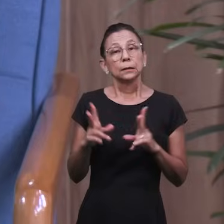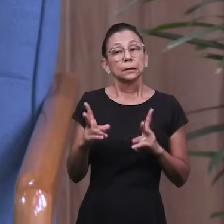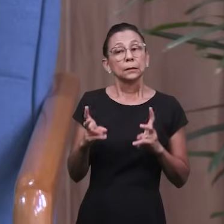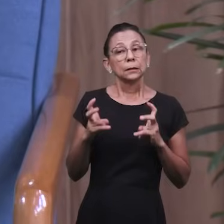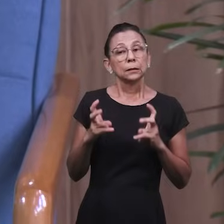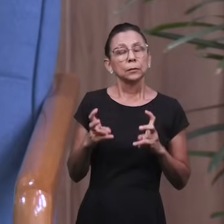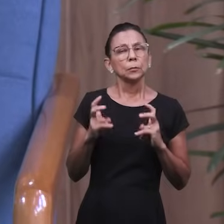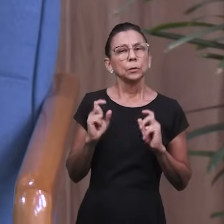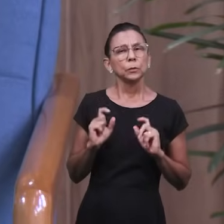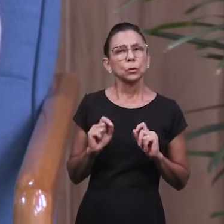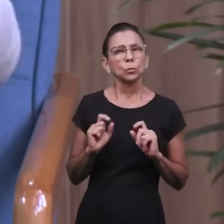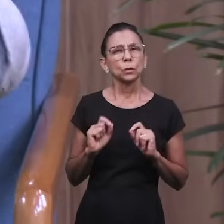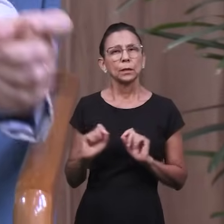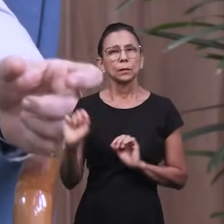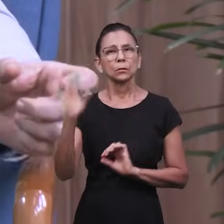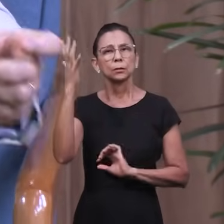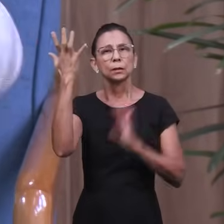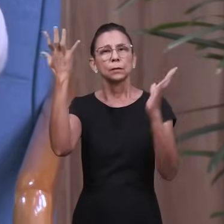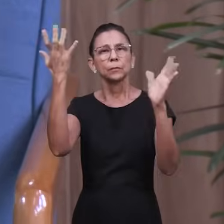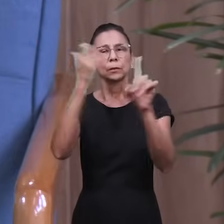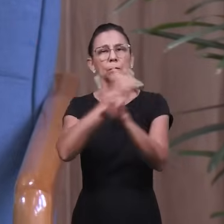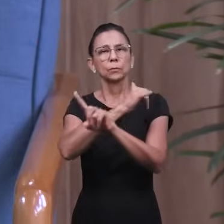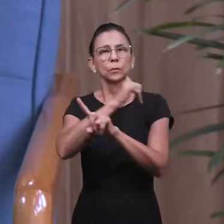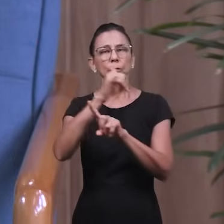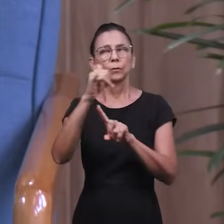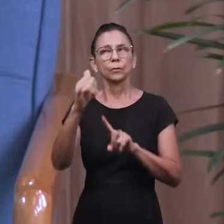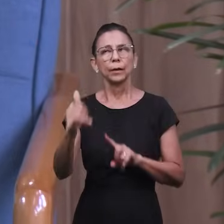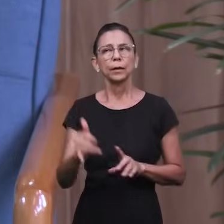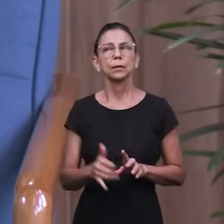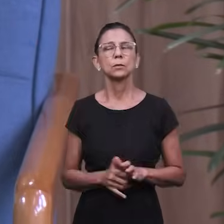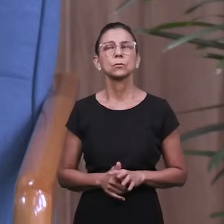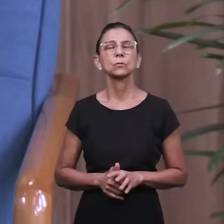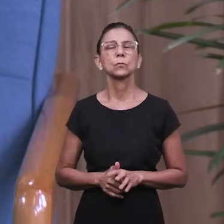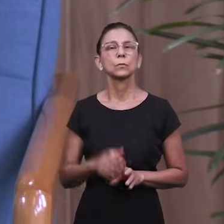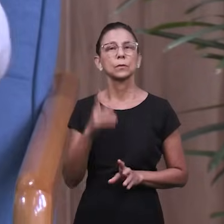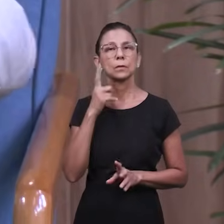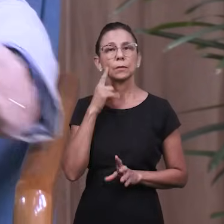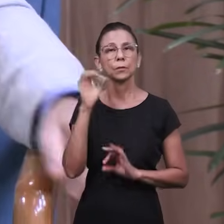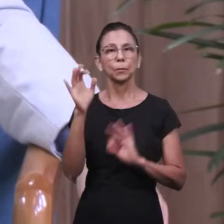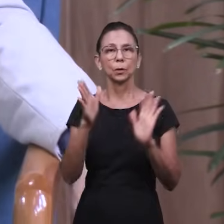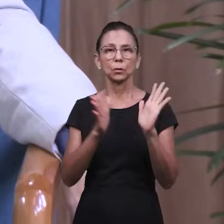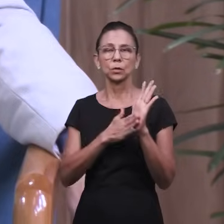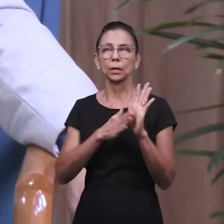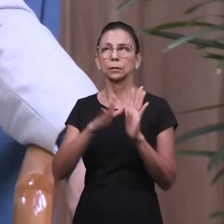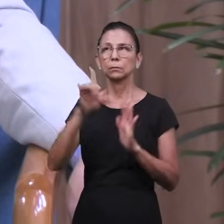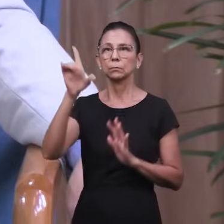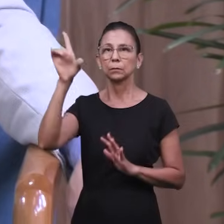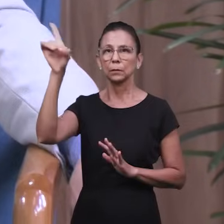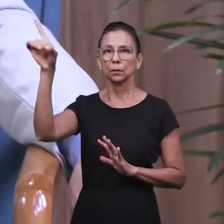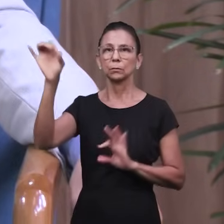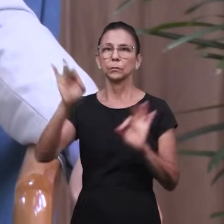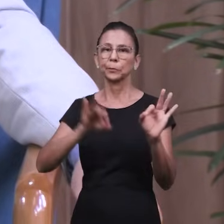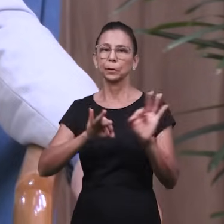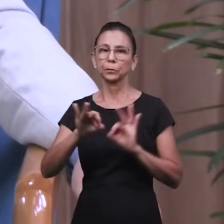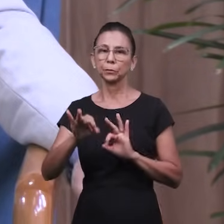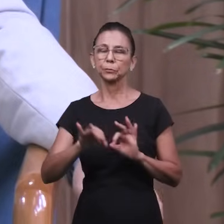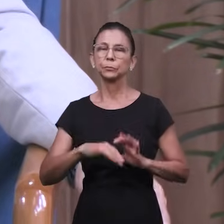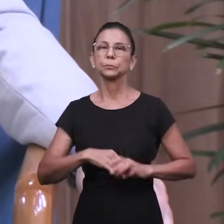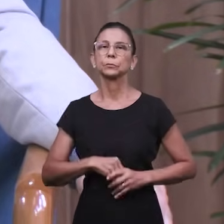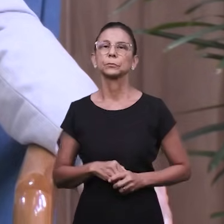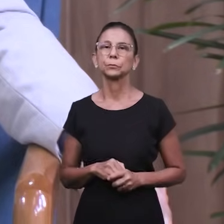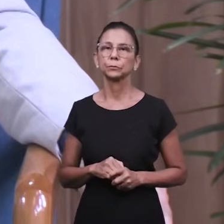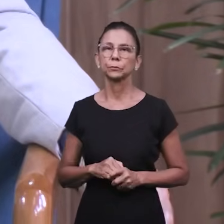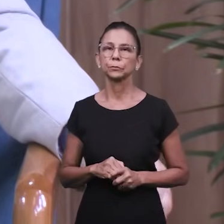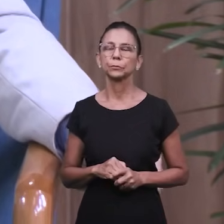nós percebamos todo o projeto de Deus e, sobretudo, o momento profético que nós